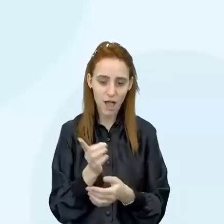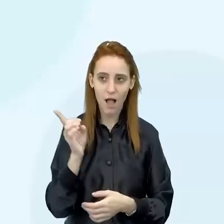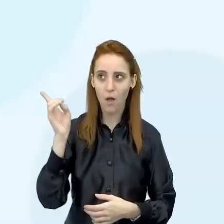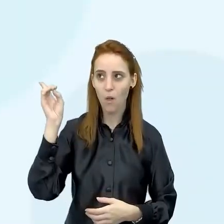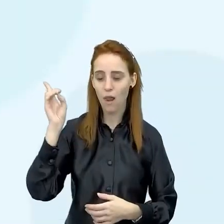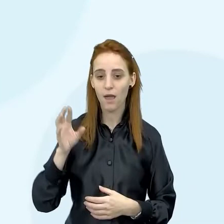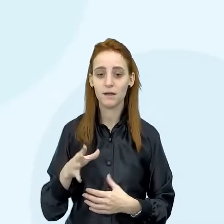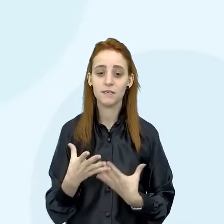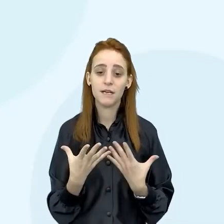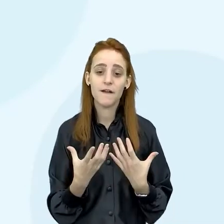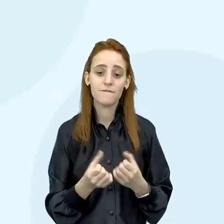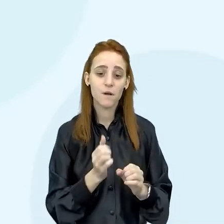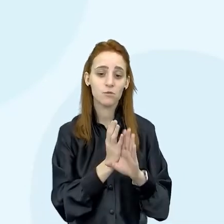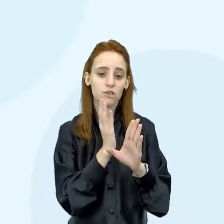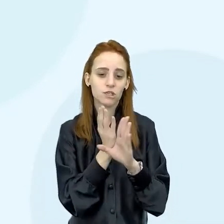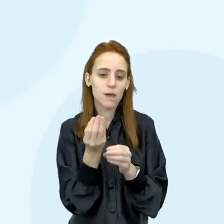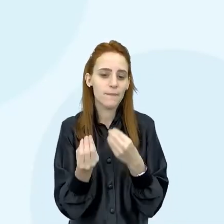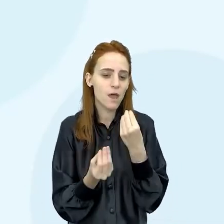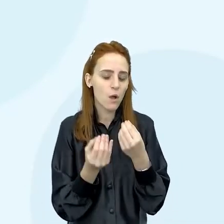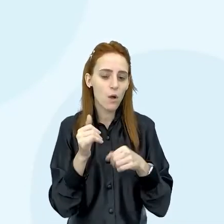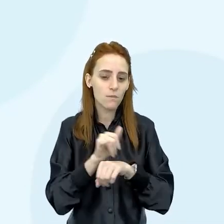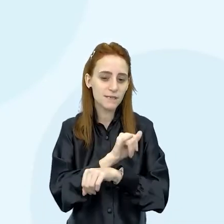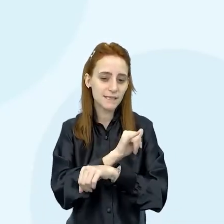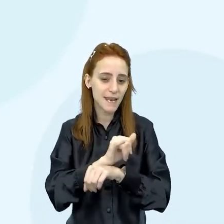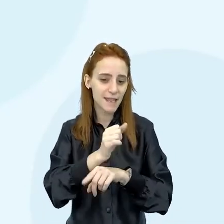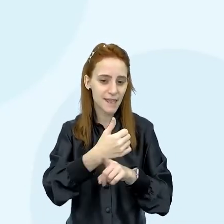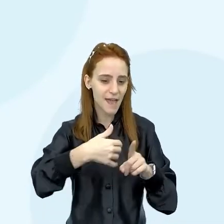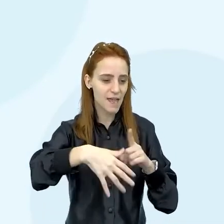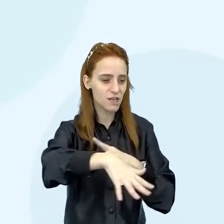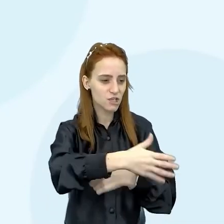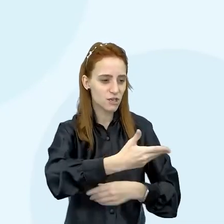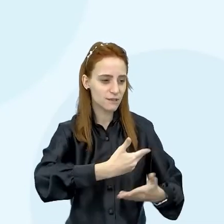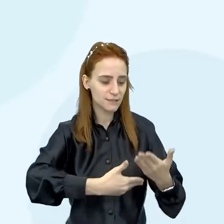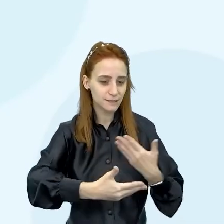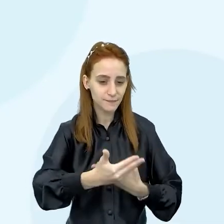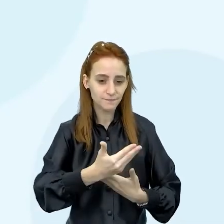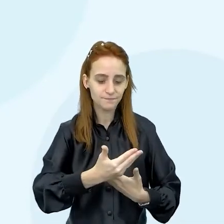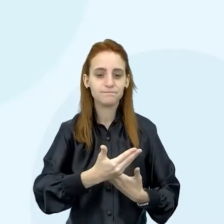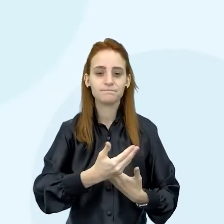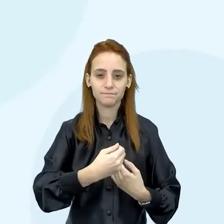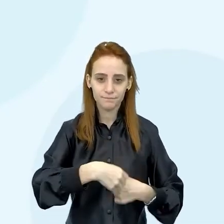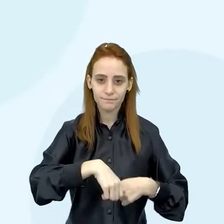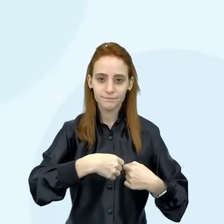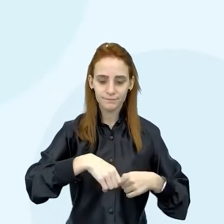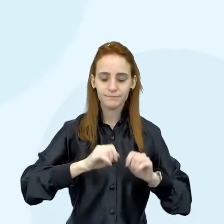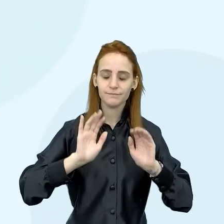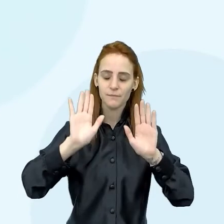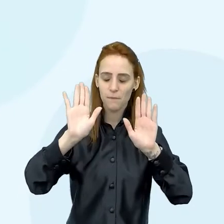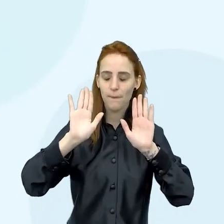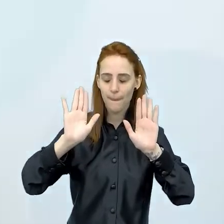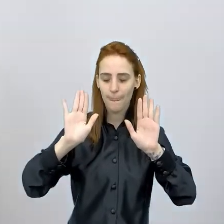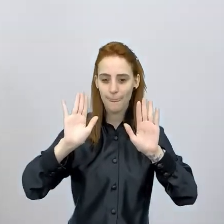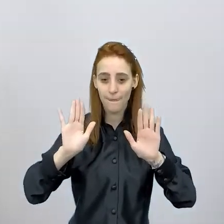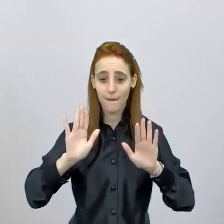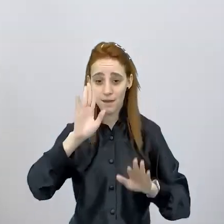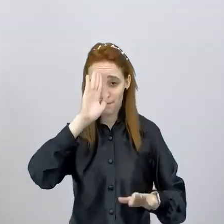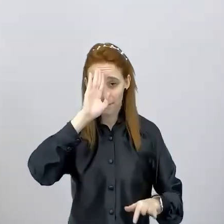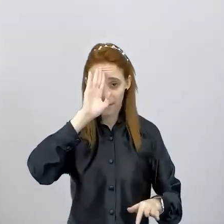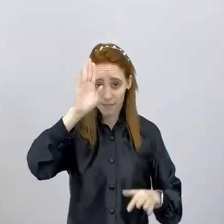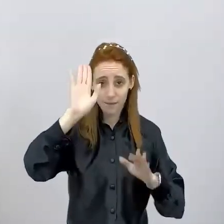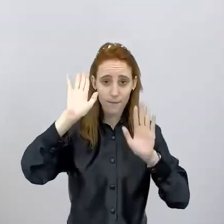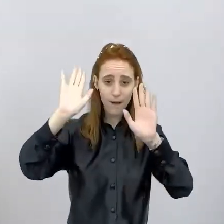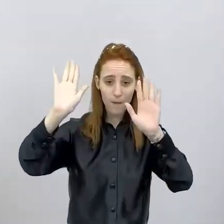Vamos descobrir estratégias diferentes de socializar os manifestos produzidos. Porque mais importante do que produzir